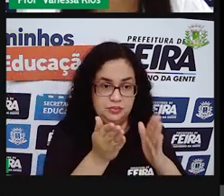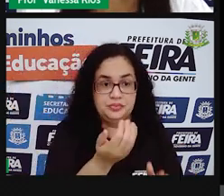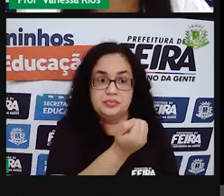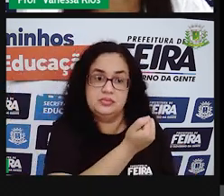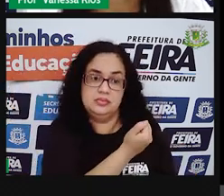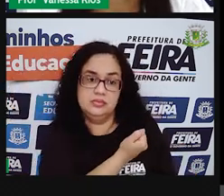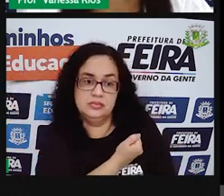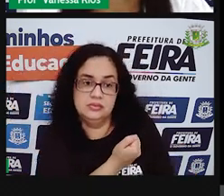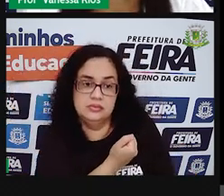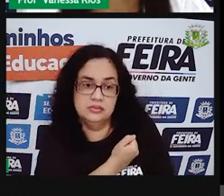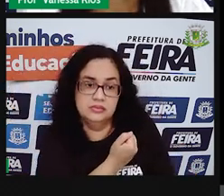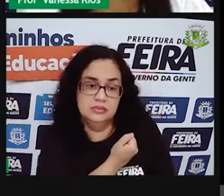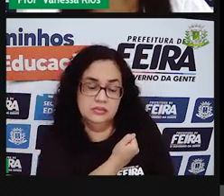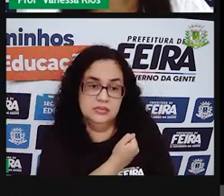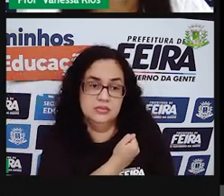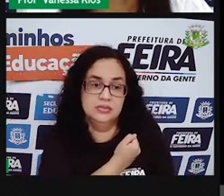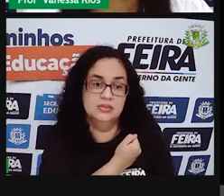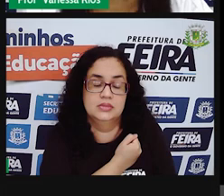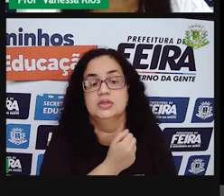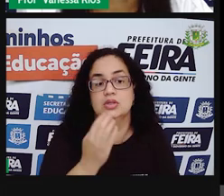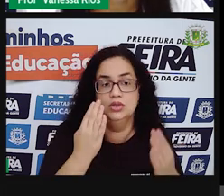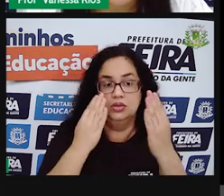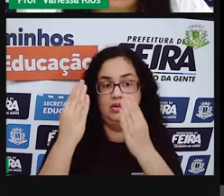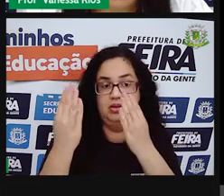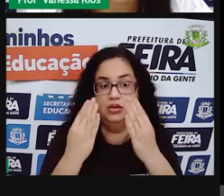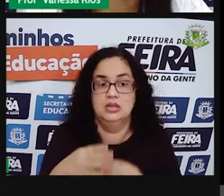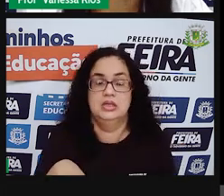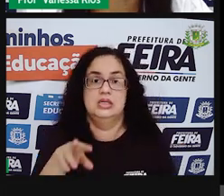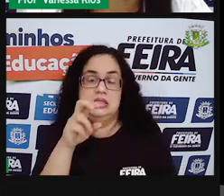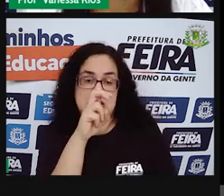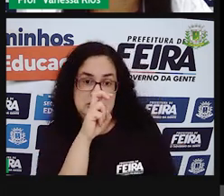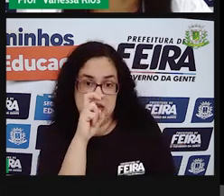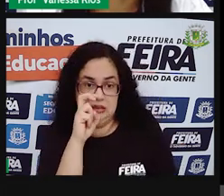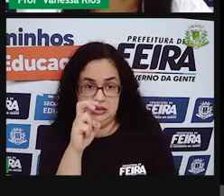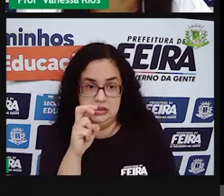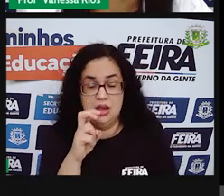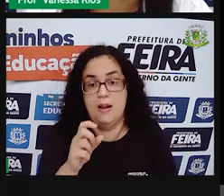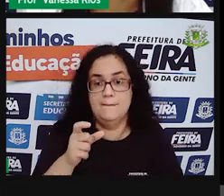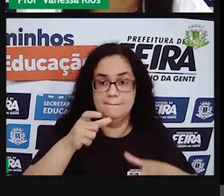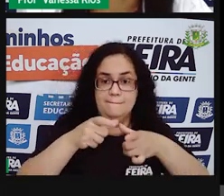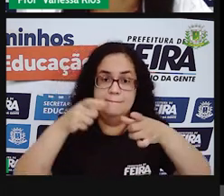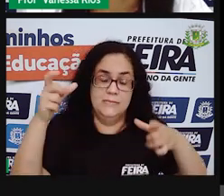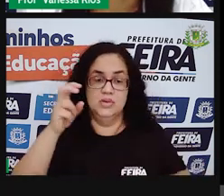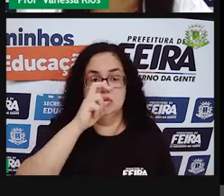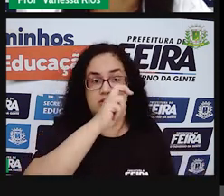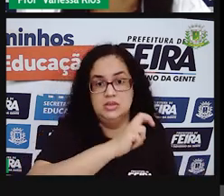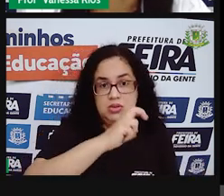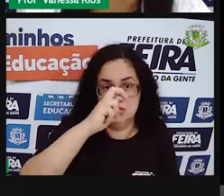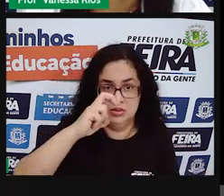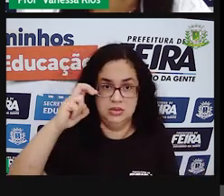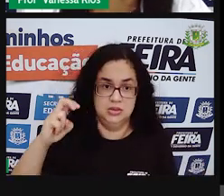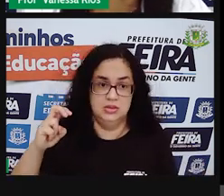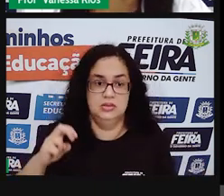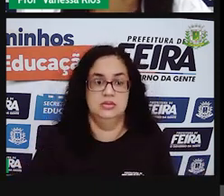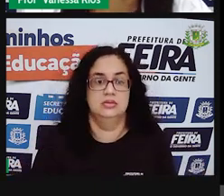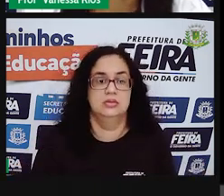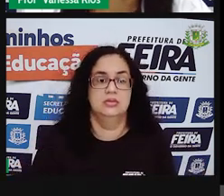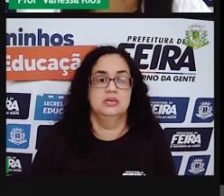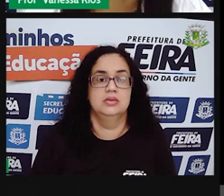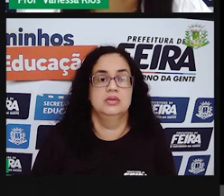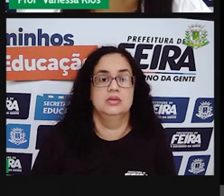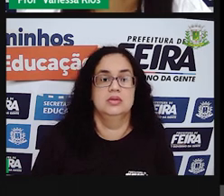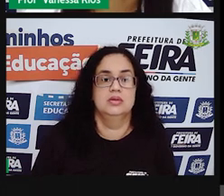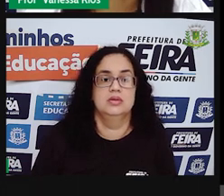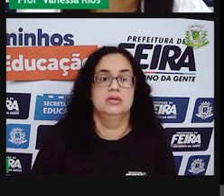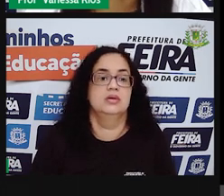numérica, ela está aí com padrão 5, porque está aumentando de 5 em 5. Se a prova tivesse